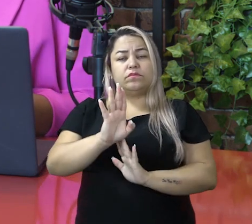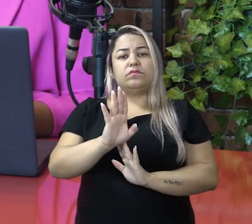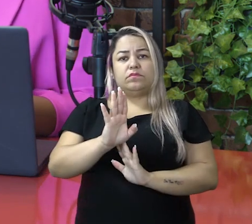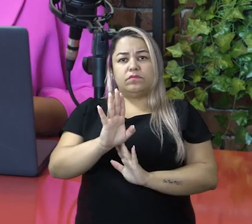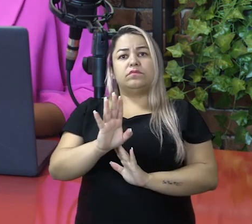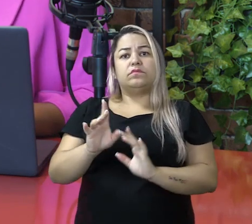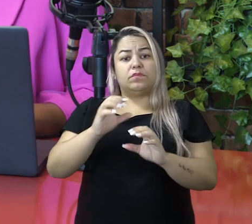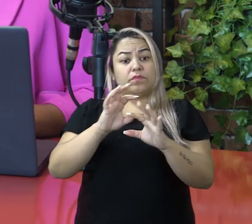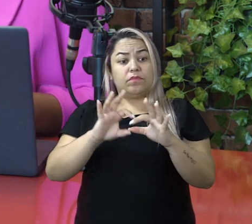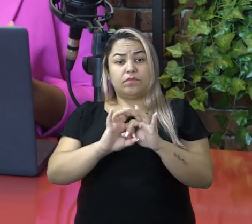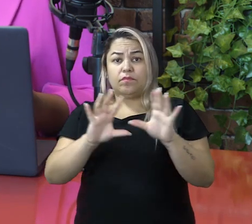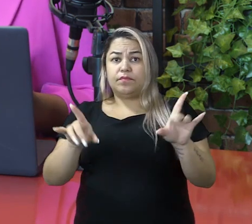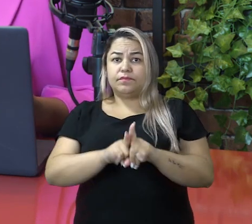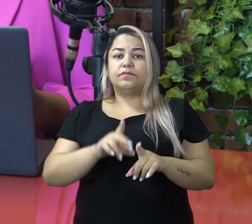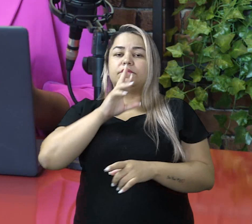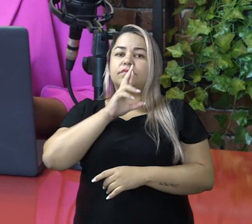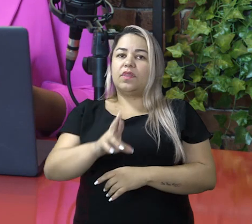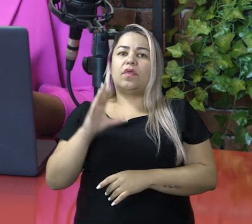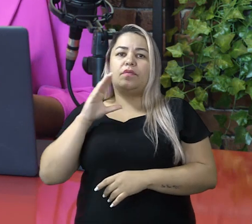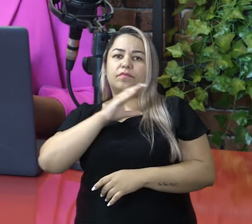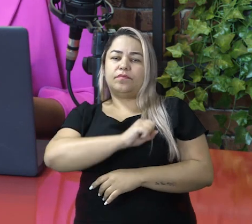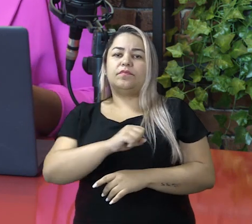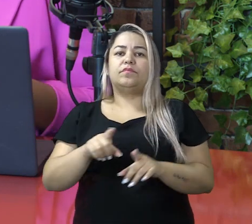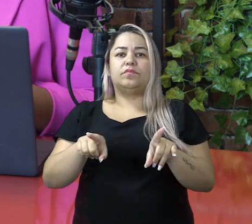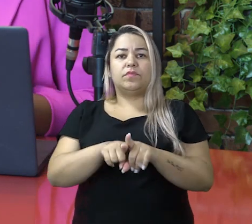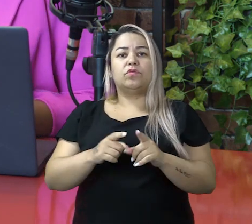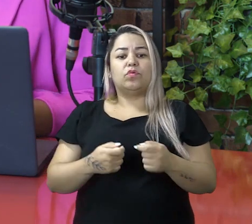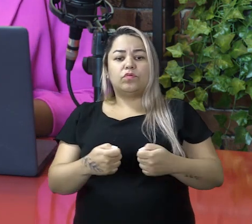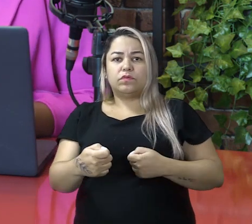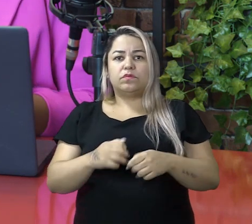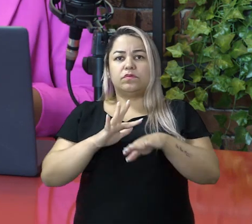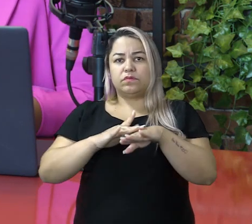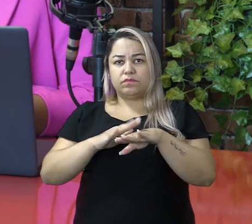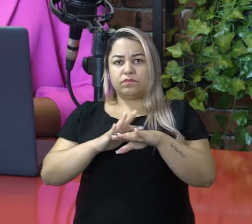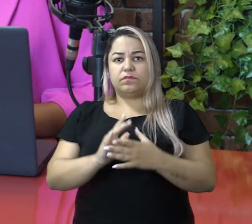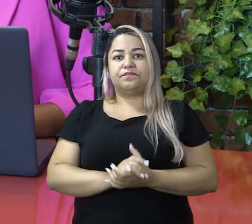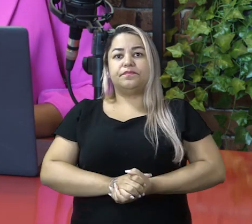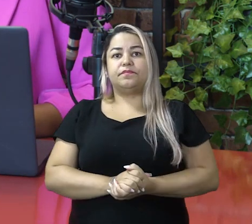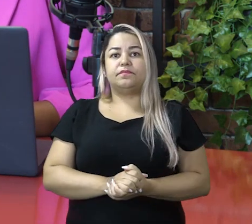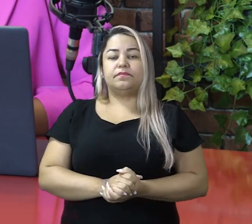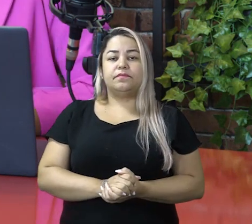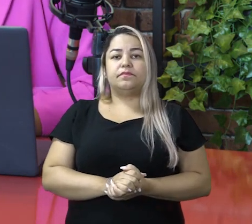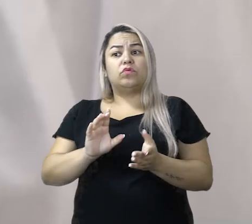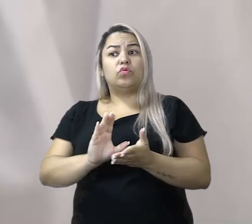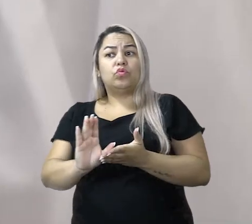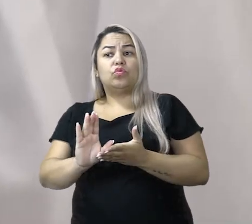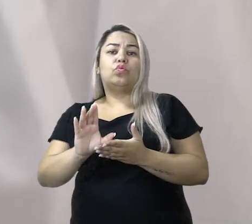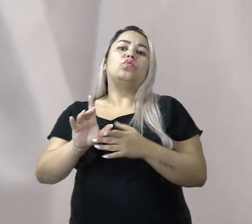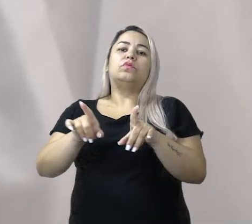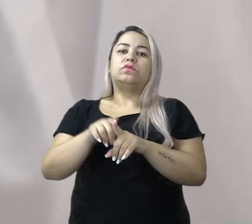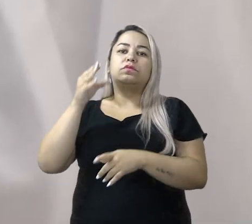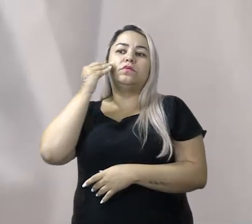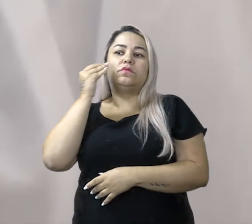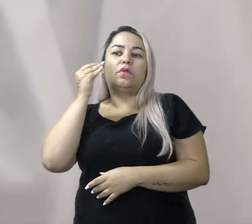com aumento de casos, permitindo respostas rápidas e mais eficientes no controle da enfermidade. A